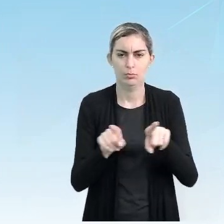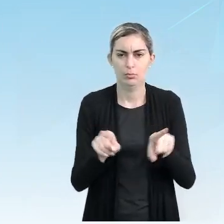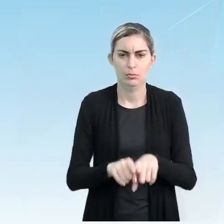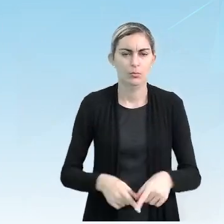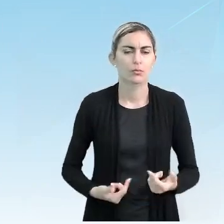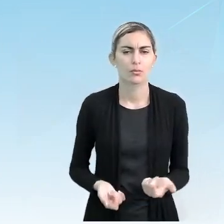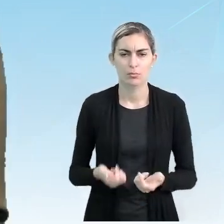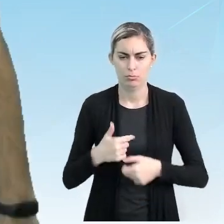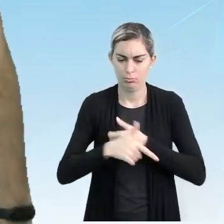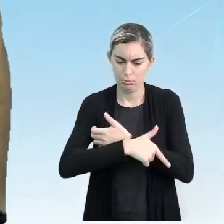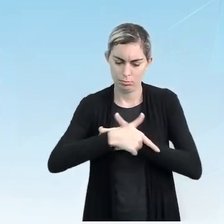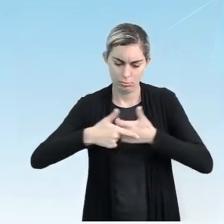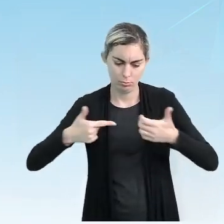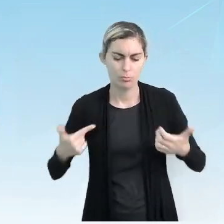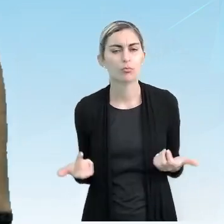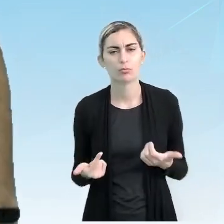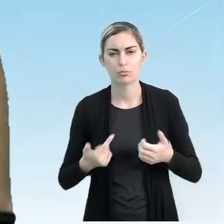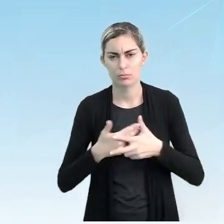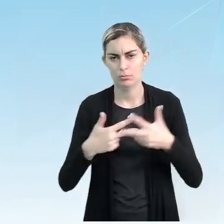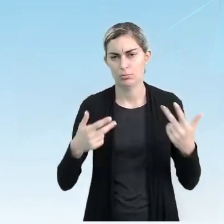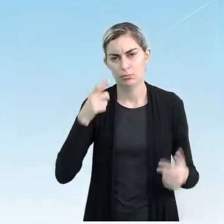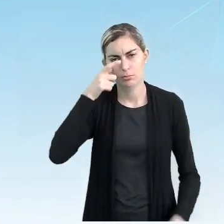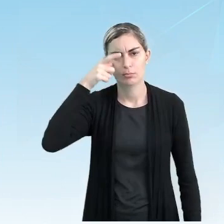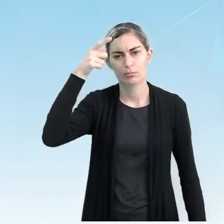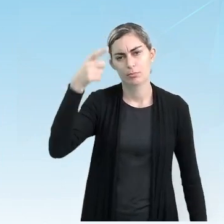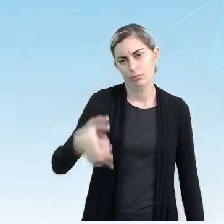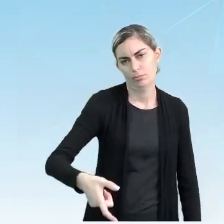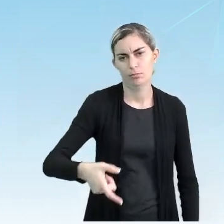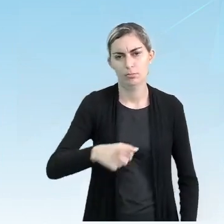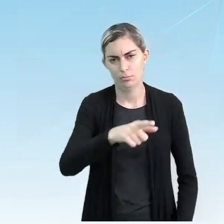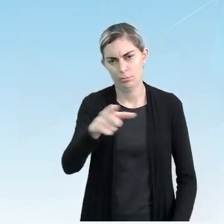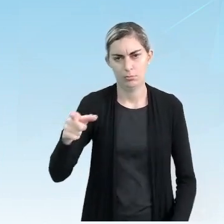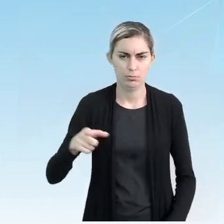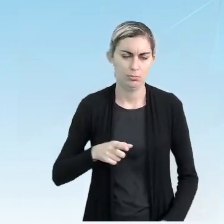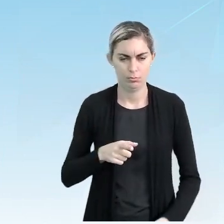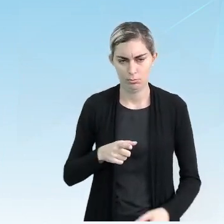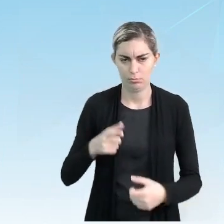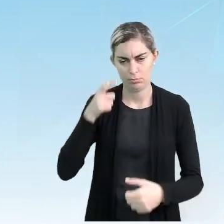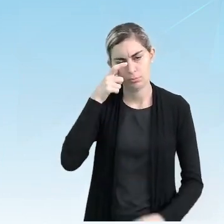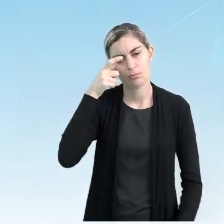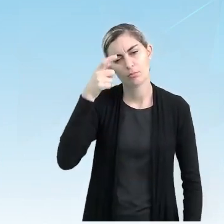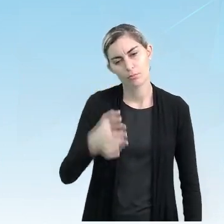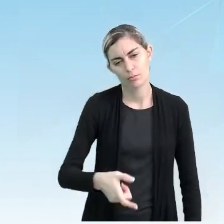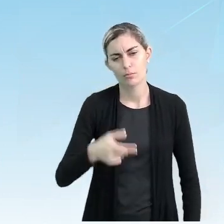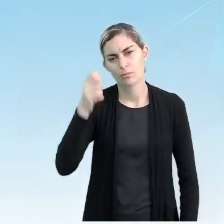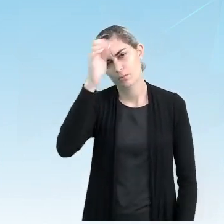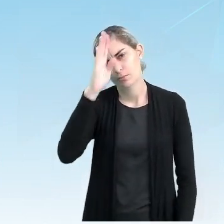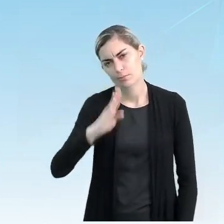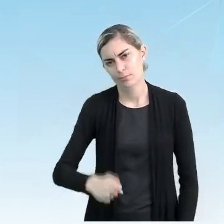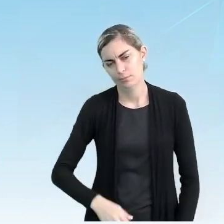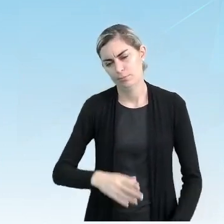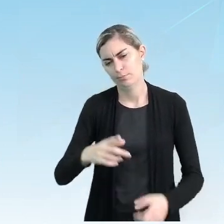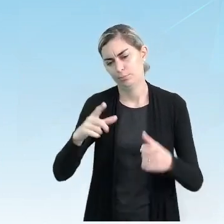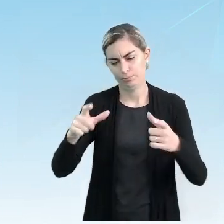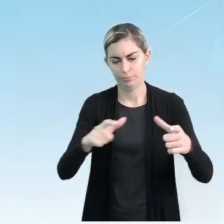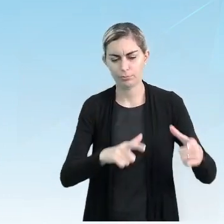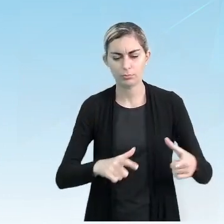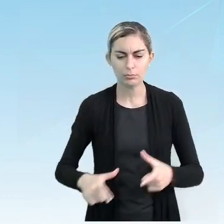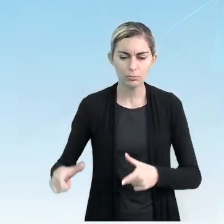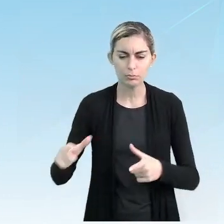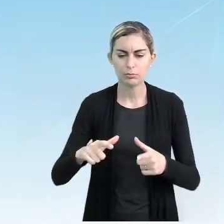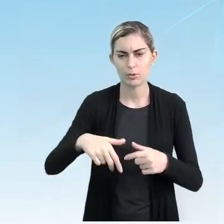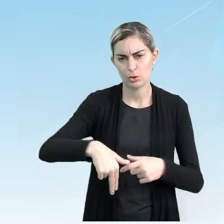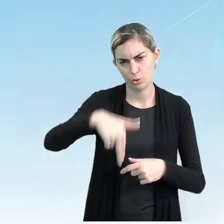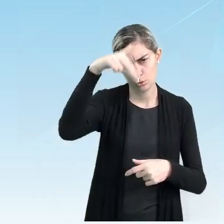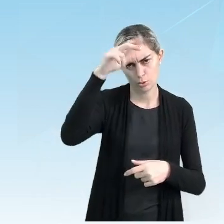tipicamente de moral. Você falou uma coisa interessante, realmente, sumariamente interessante. O Brasil e suas regiões, né? O